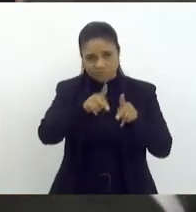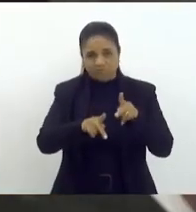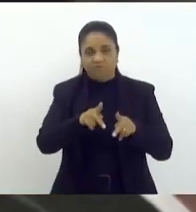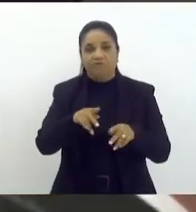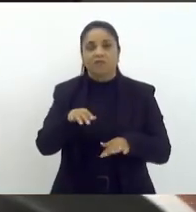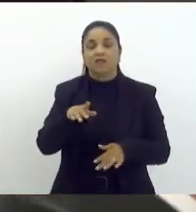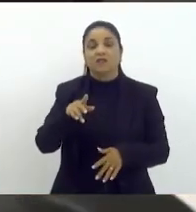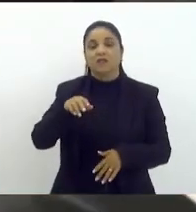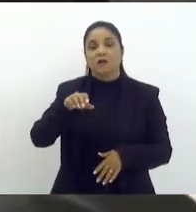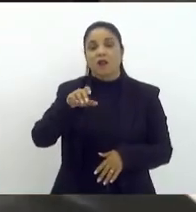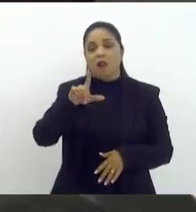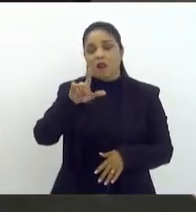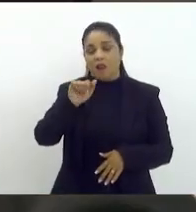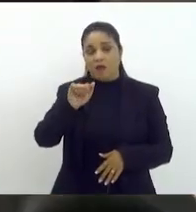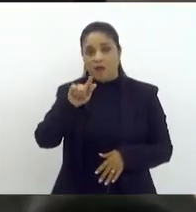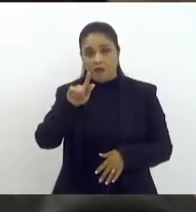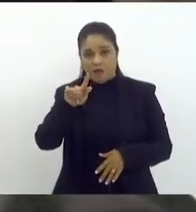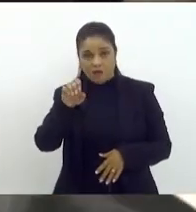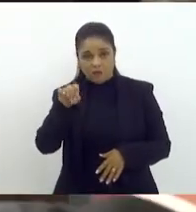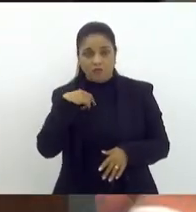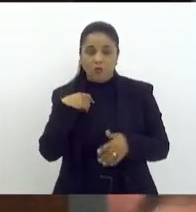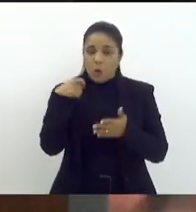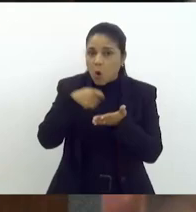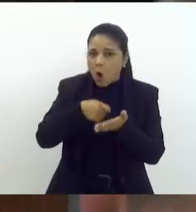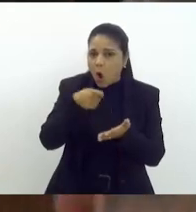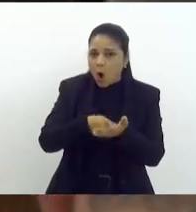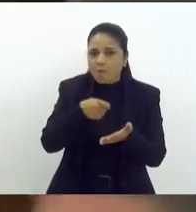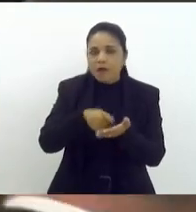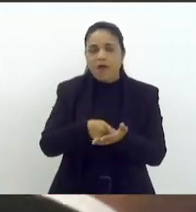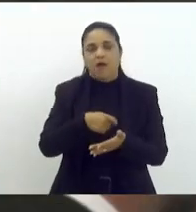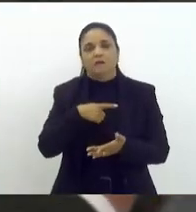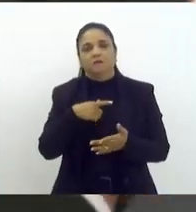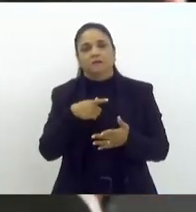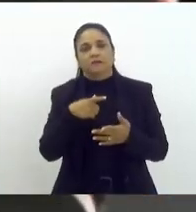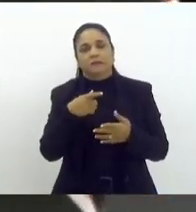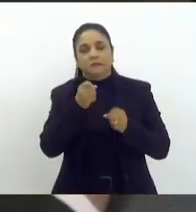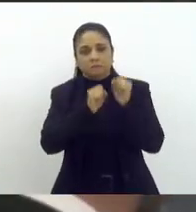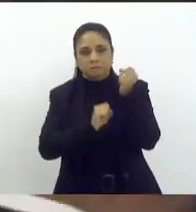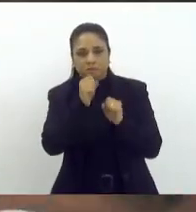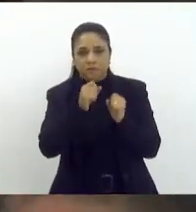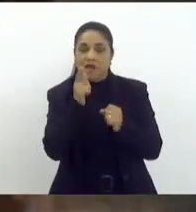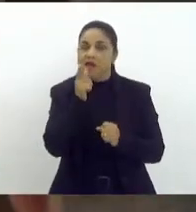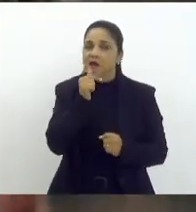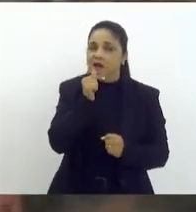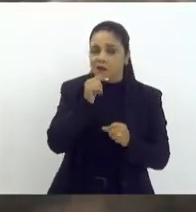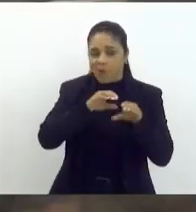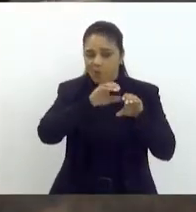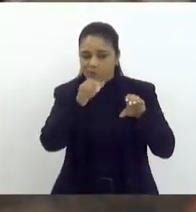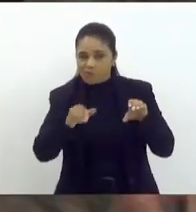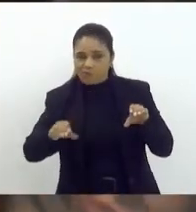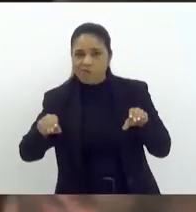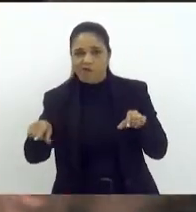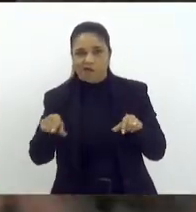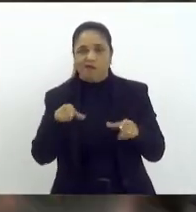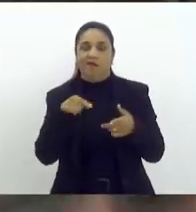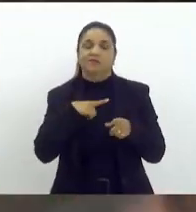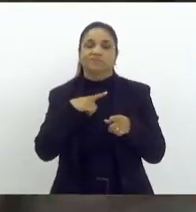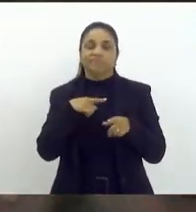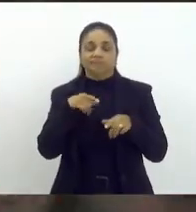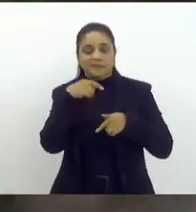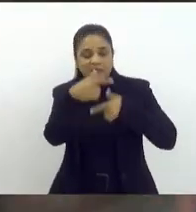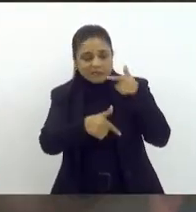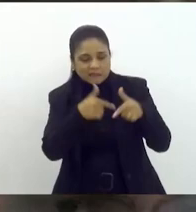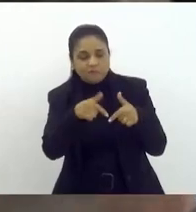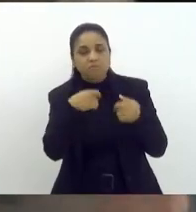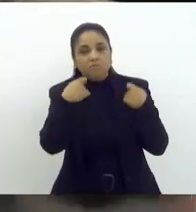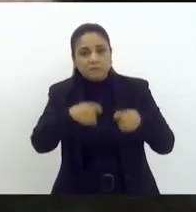maneira incisiva da concessionária de água e esgoto alguns investimentos que são essenciais para a população daquele local